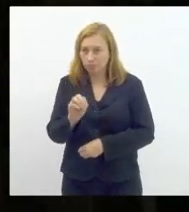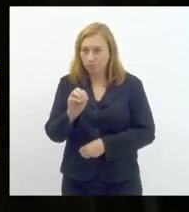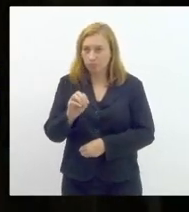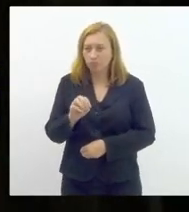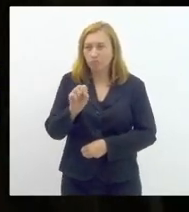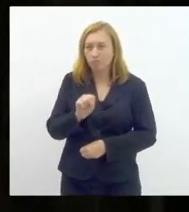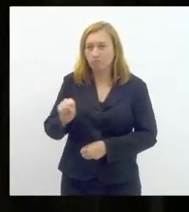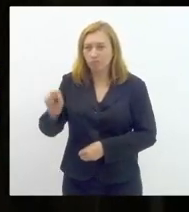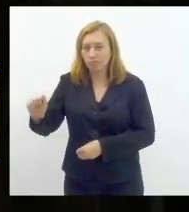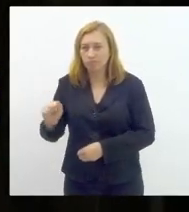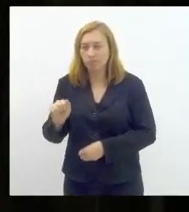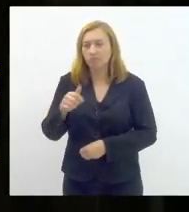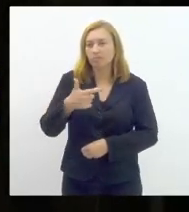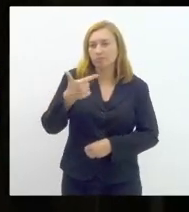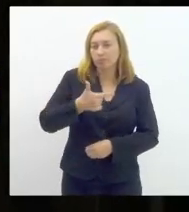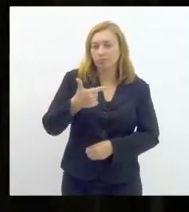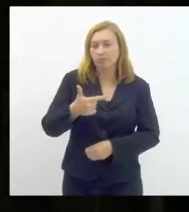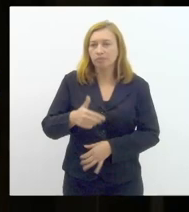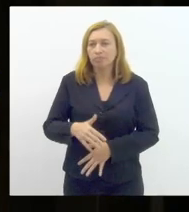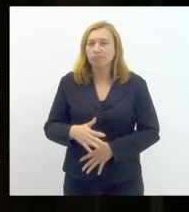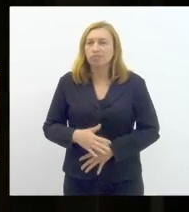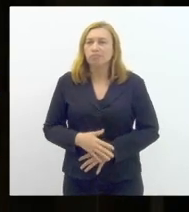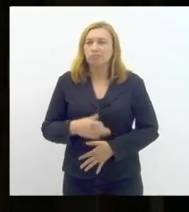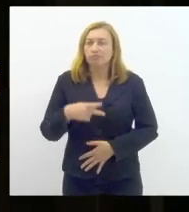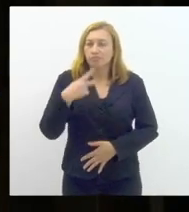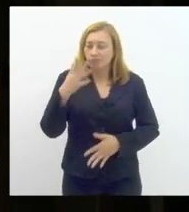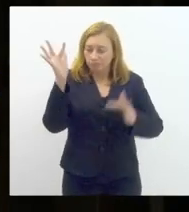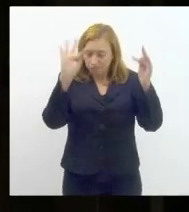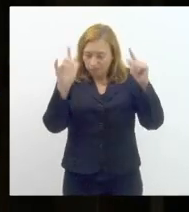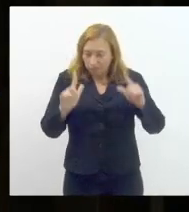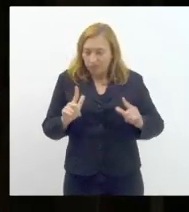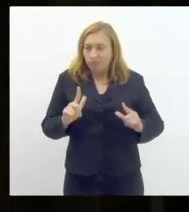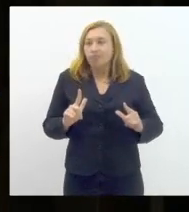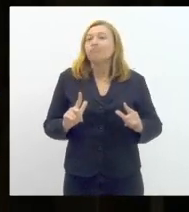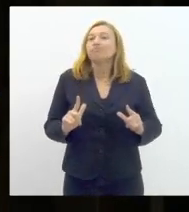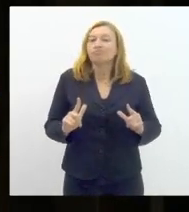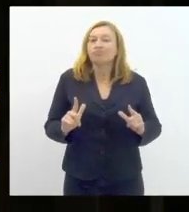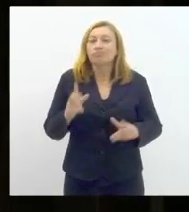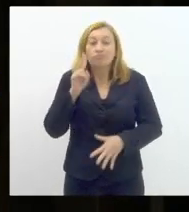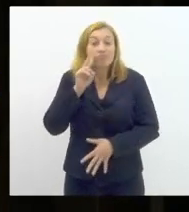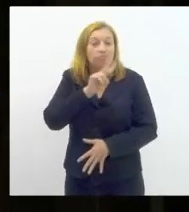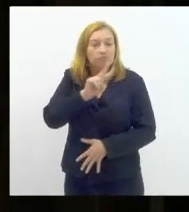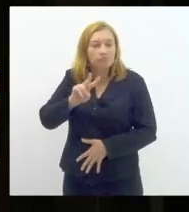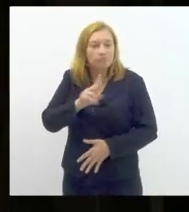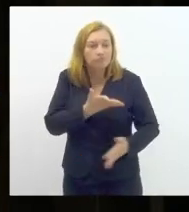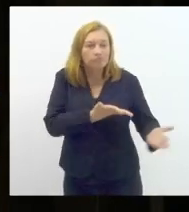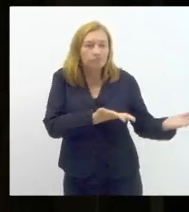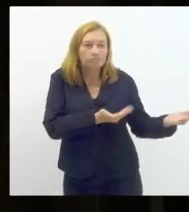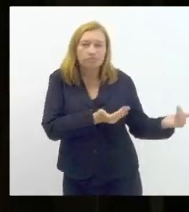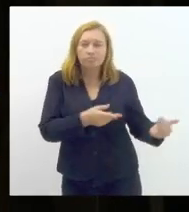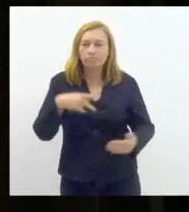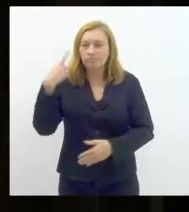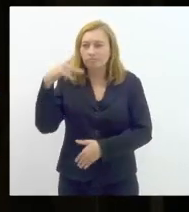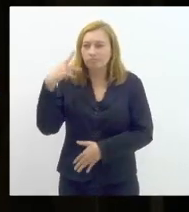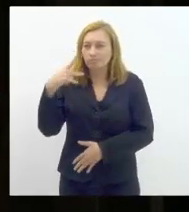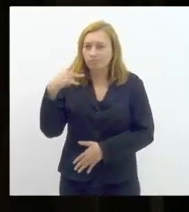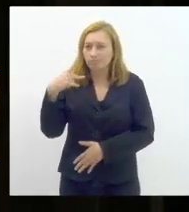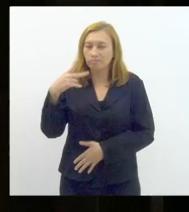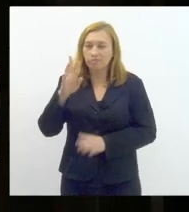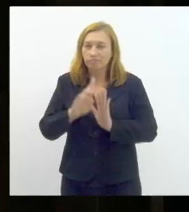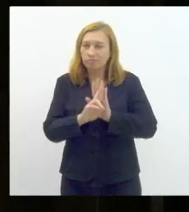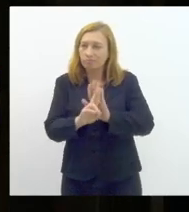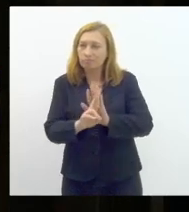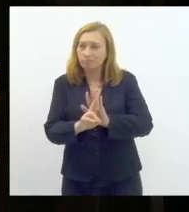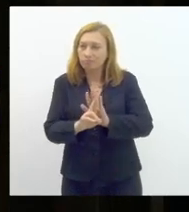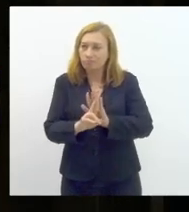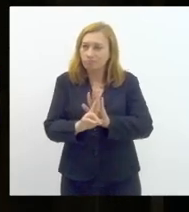2. Primeiramente, eu quero expressar aqui a minha felicidade de ver que esse parlamento, nesta edição, representa de uma